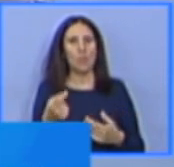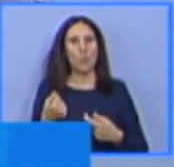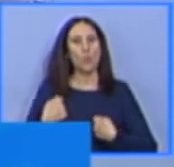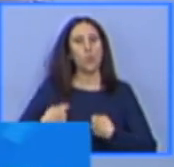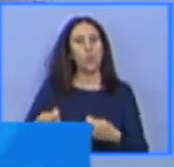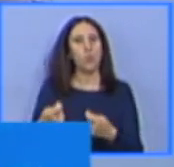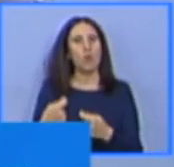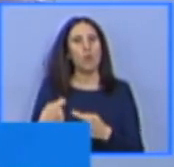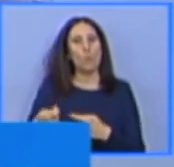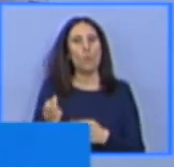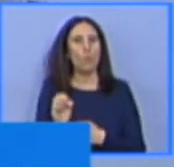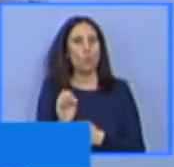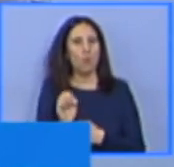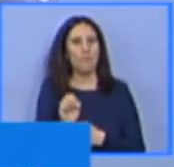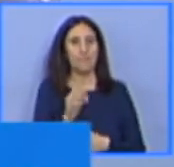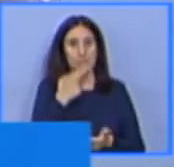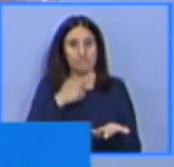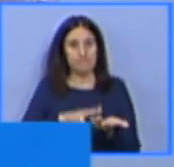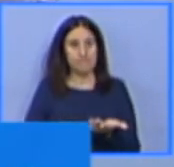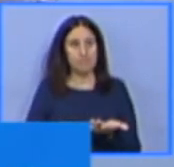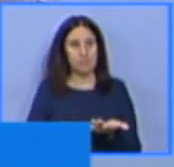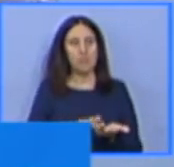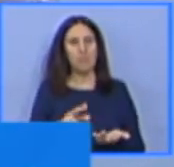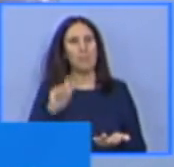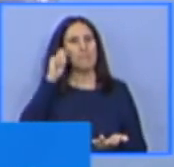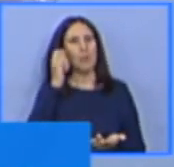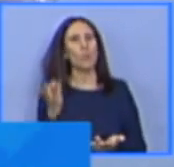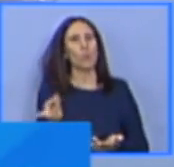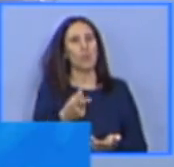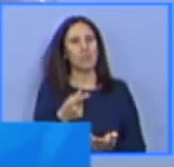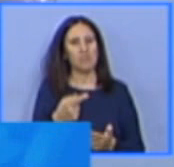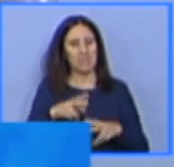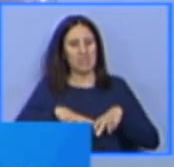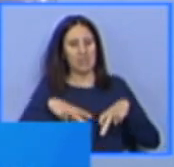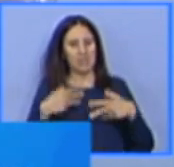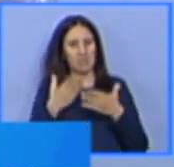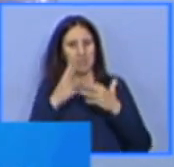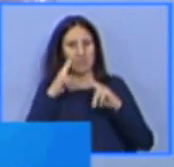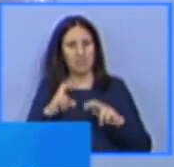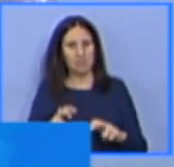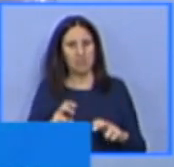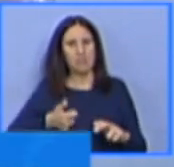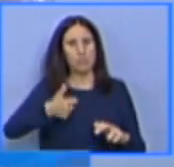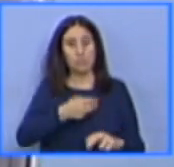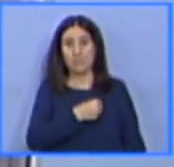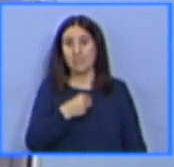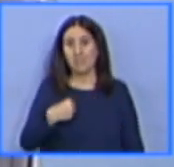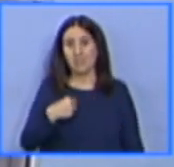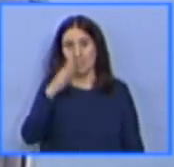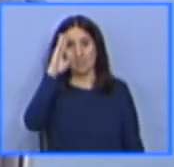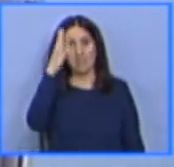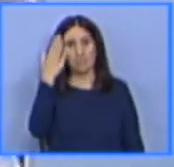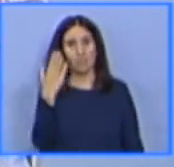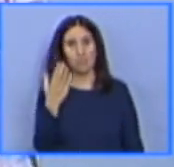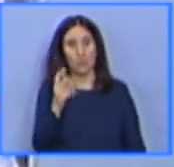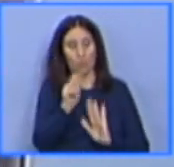nem tantos gastos, mas, no fundo, quanto nós perdemos da riqueza da investigação e, sobretudo, a medicina que nós sabemos,